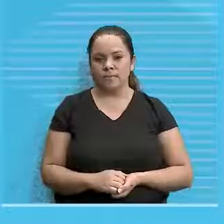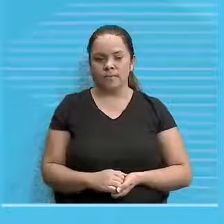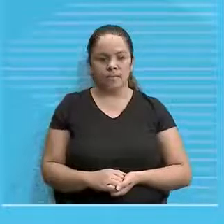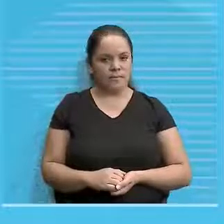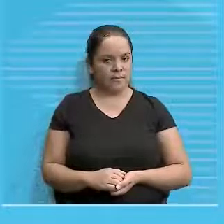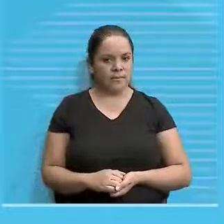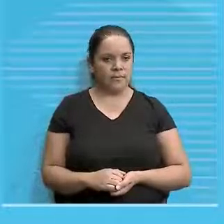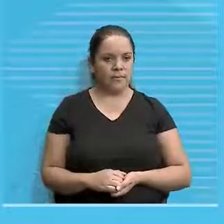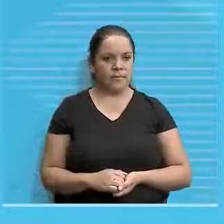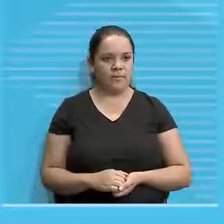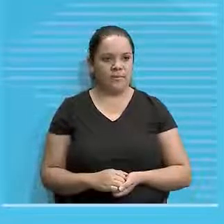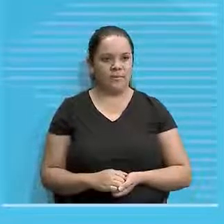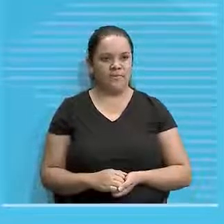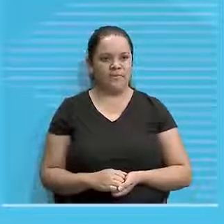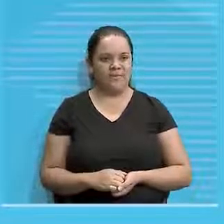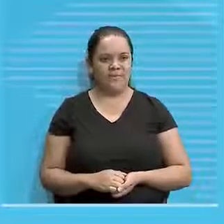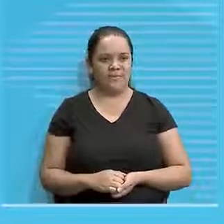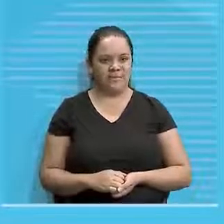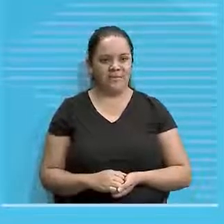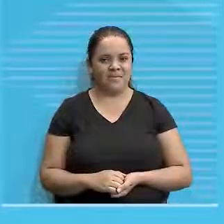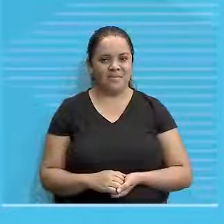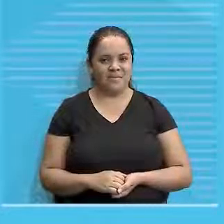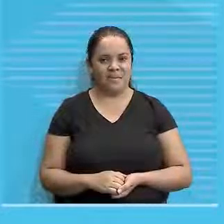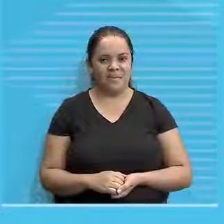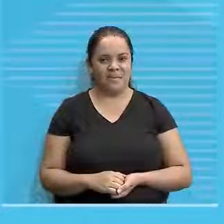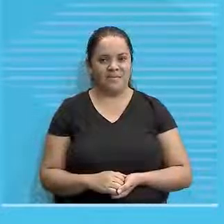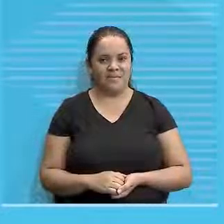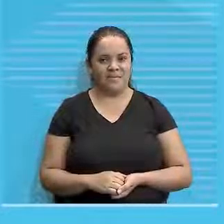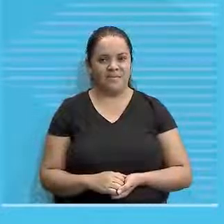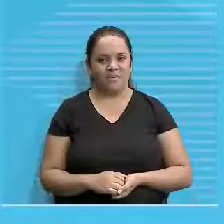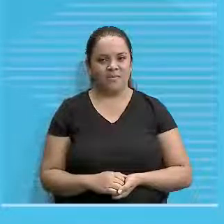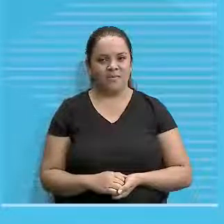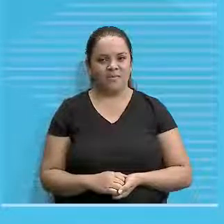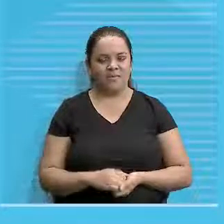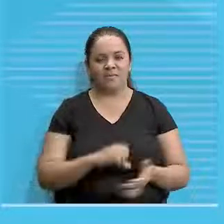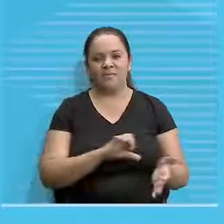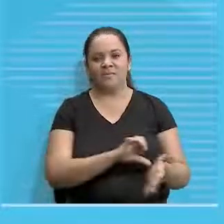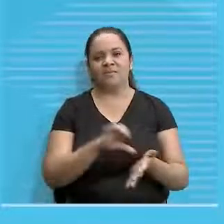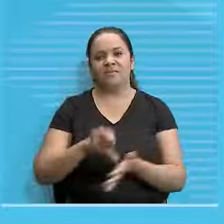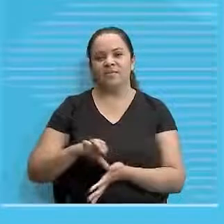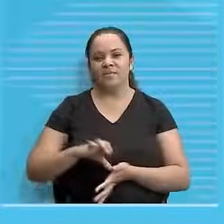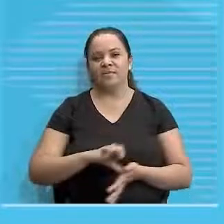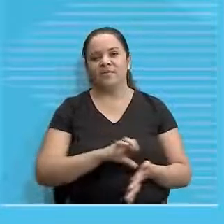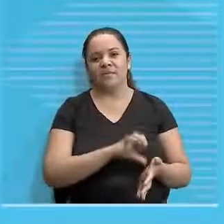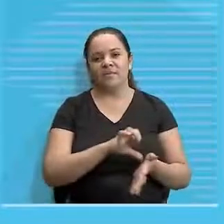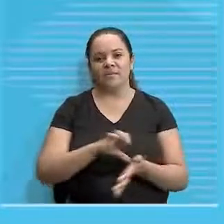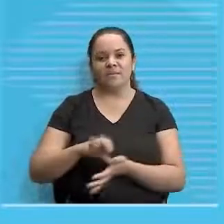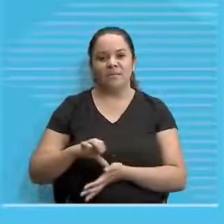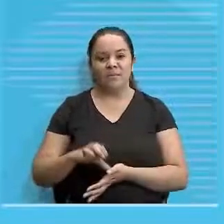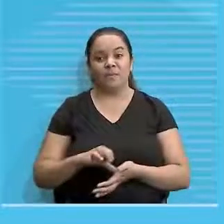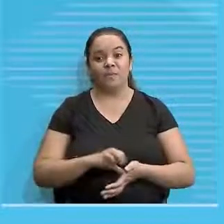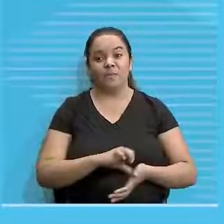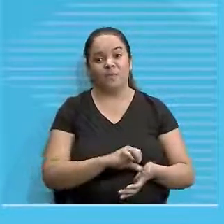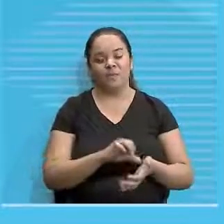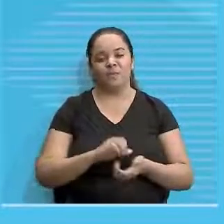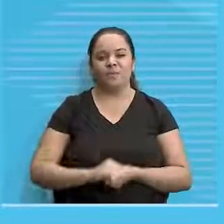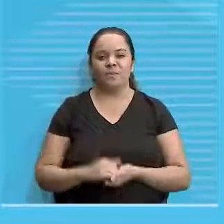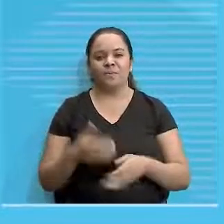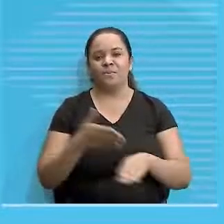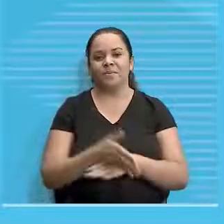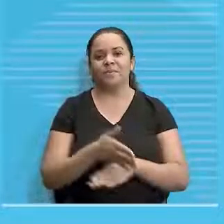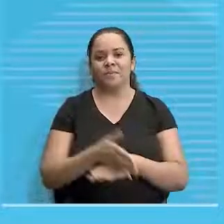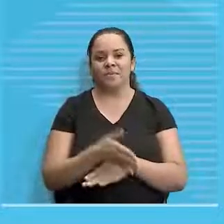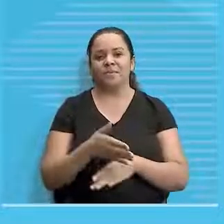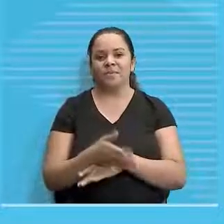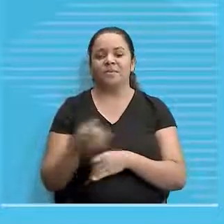acabou, já saiu. São José do Peixe, Oeiras, apareçam aqui no nosso bate-papo. Cadê os